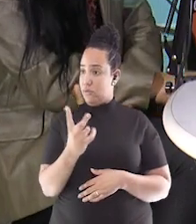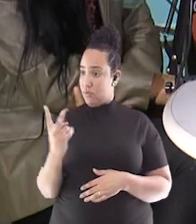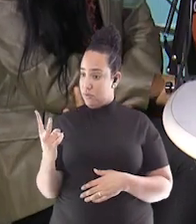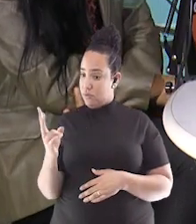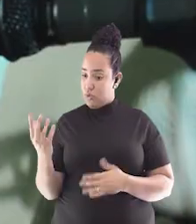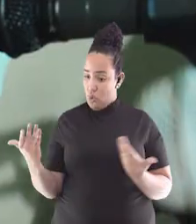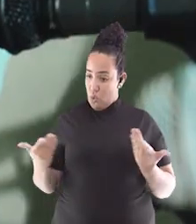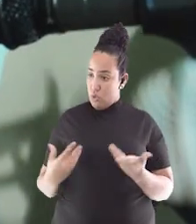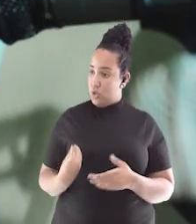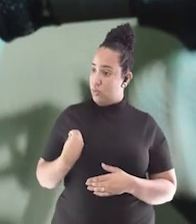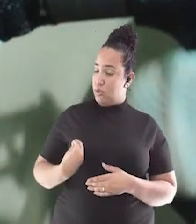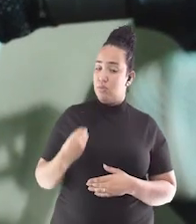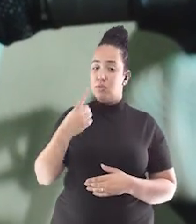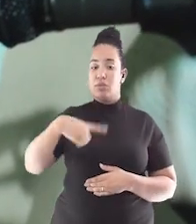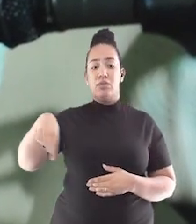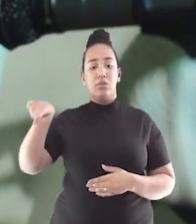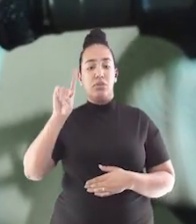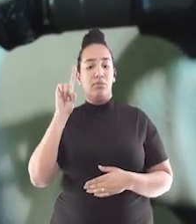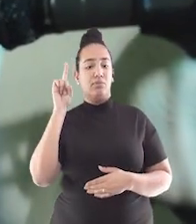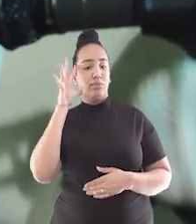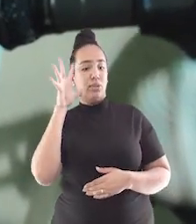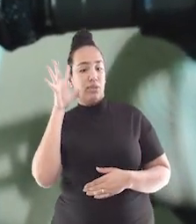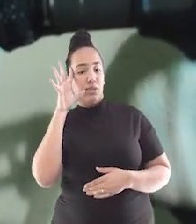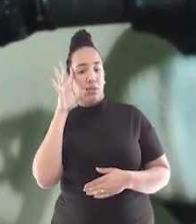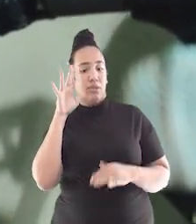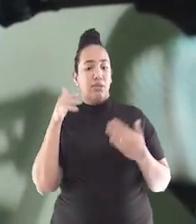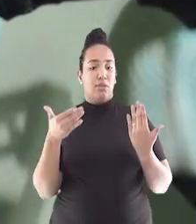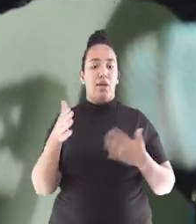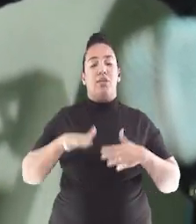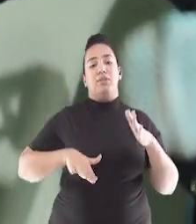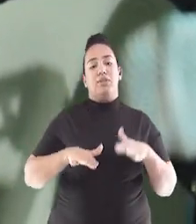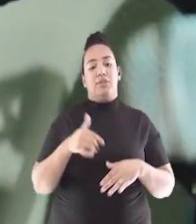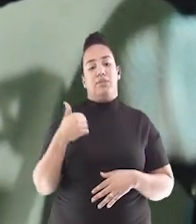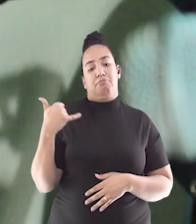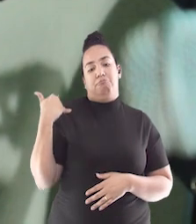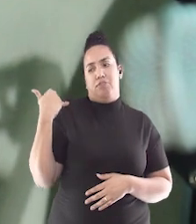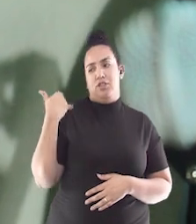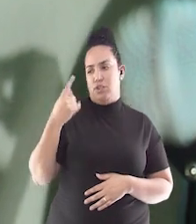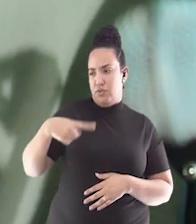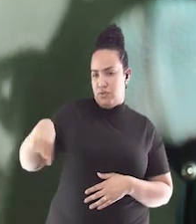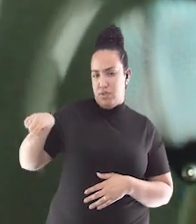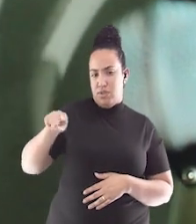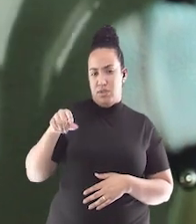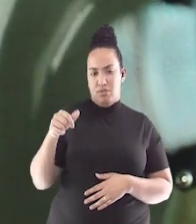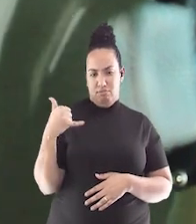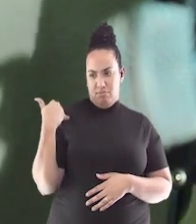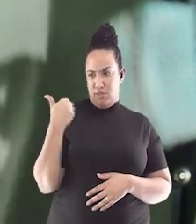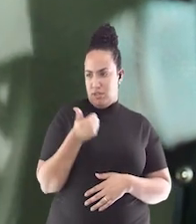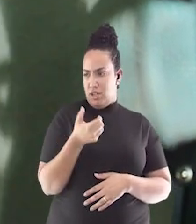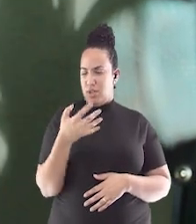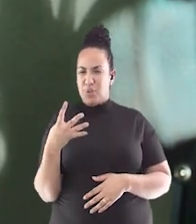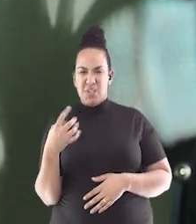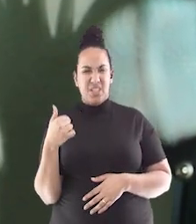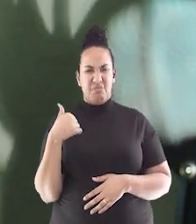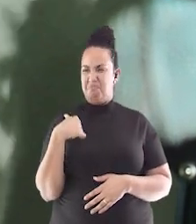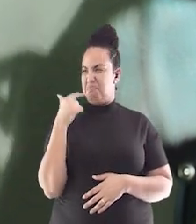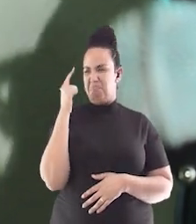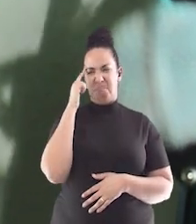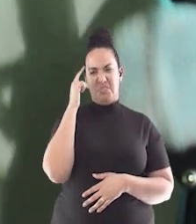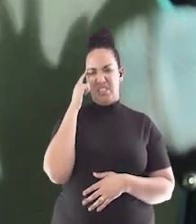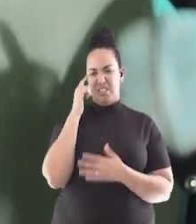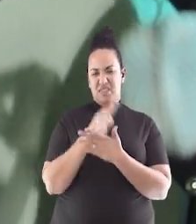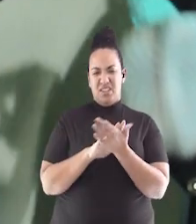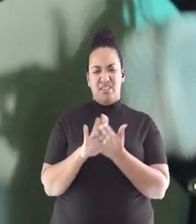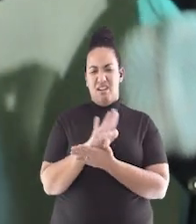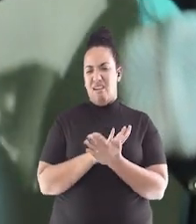pra isso, assim. Pra gente começar a pensar, porque às vezes, eu, na idade de vocês, quando tinha 14 anos, eu acho que eu nem pensava. Tipo, na